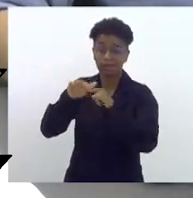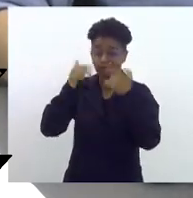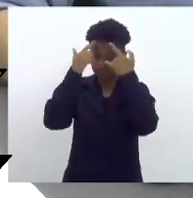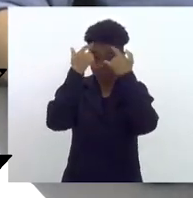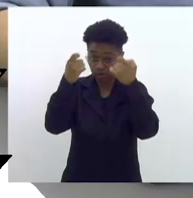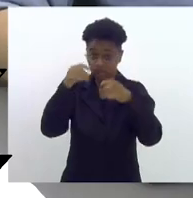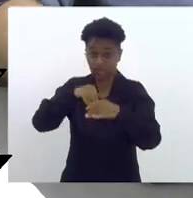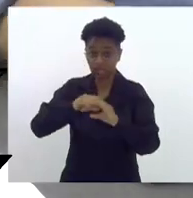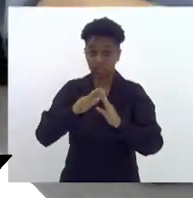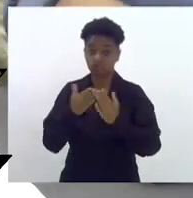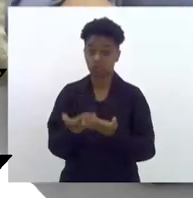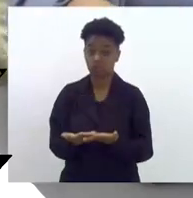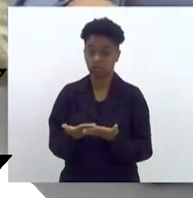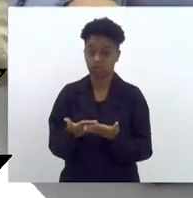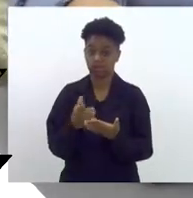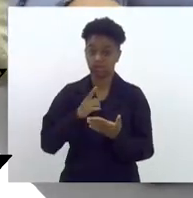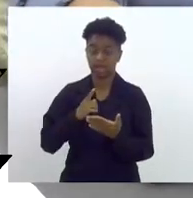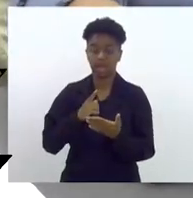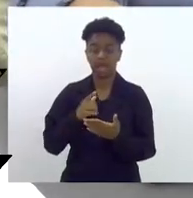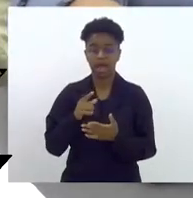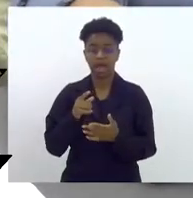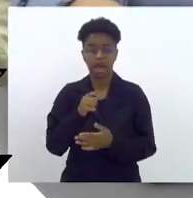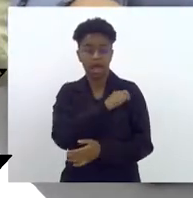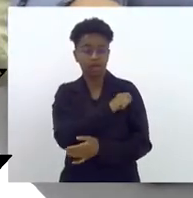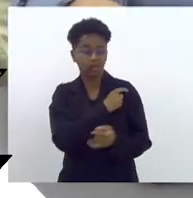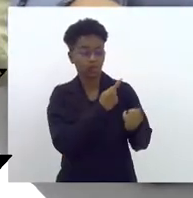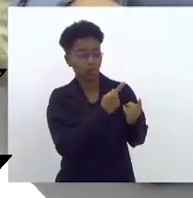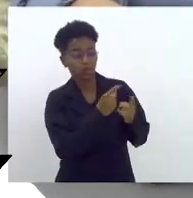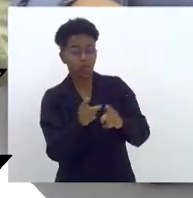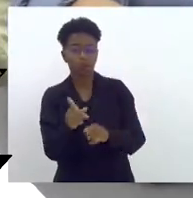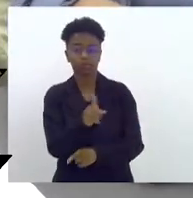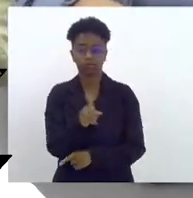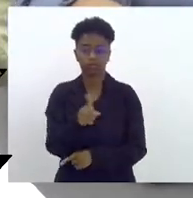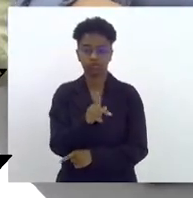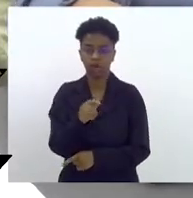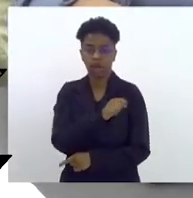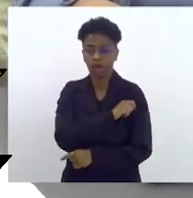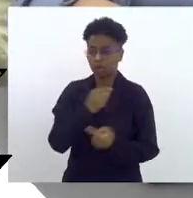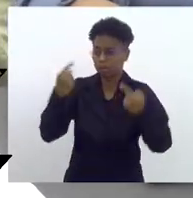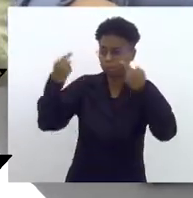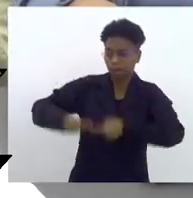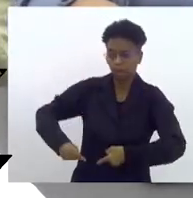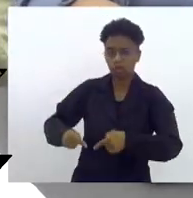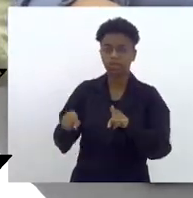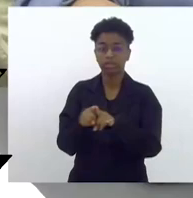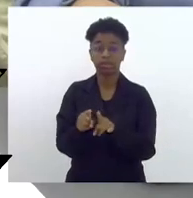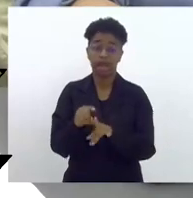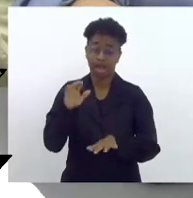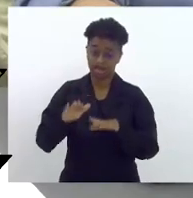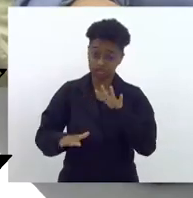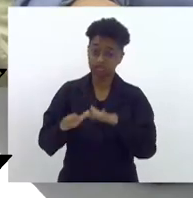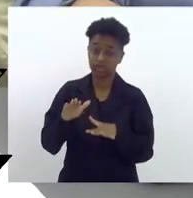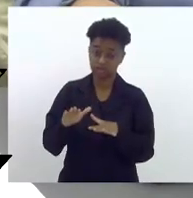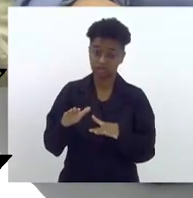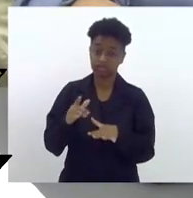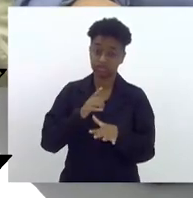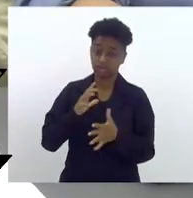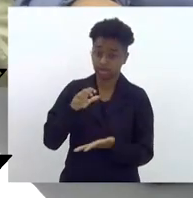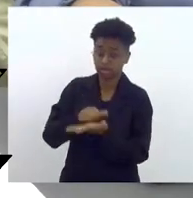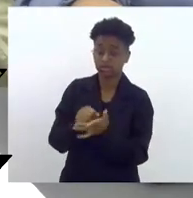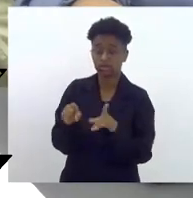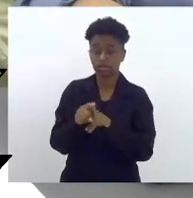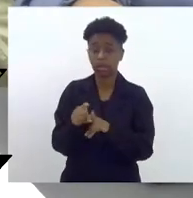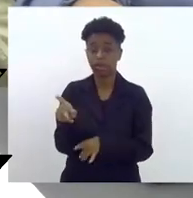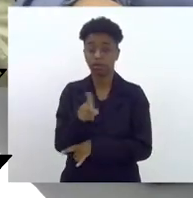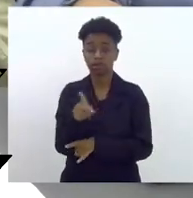escolar violência de aluno contra professor de aluno contra aluno eventualmente até registrado que existe também de